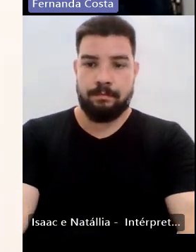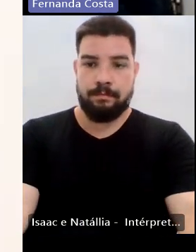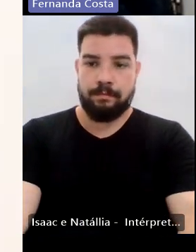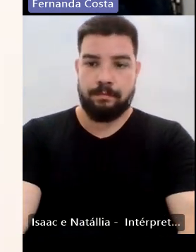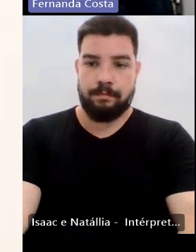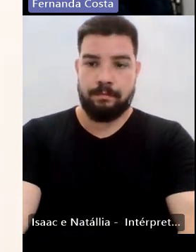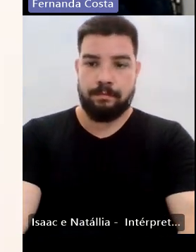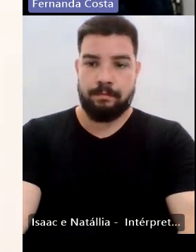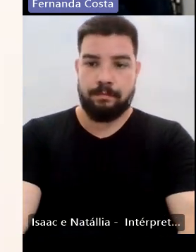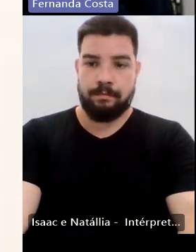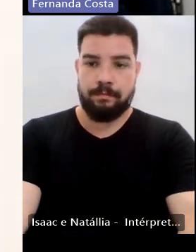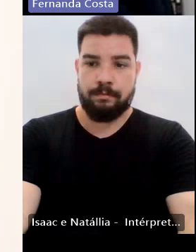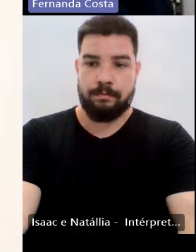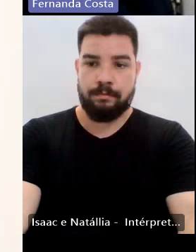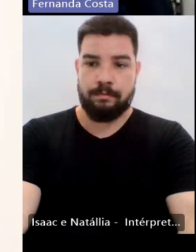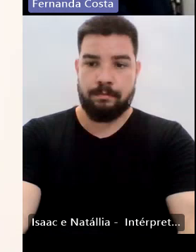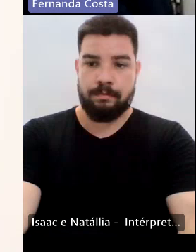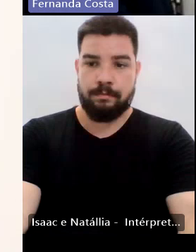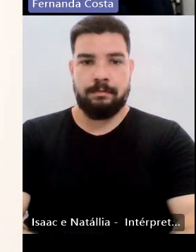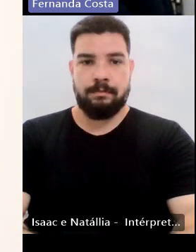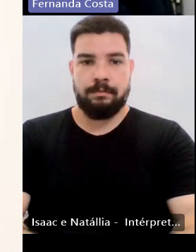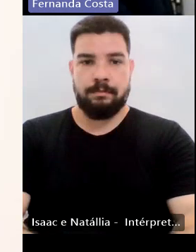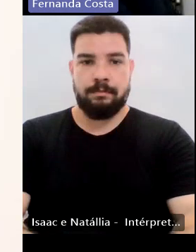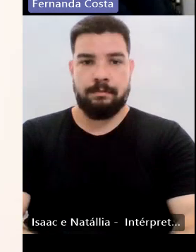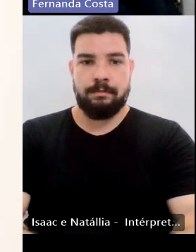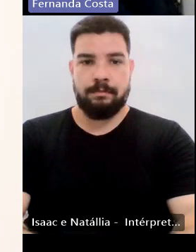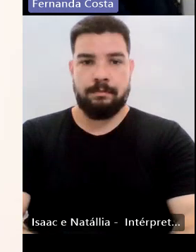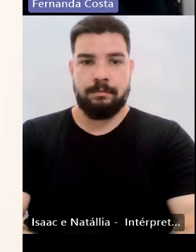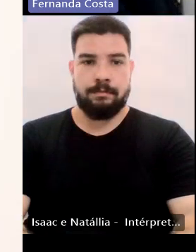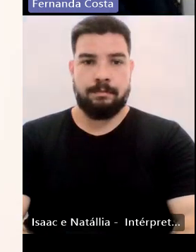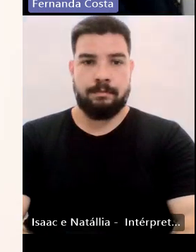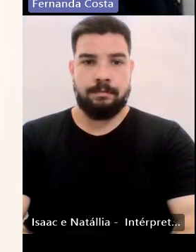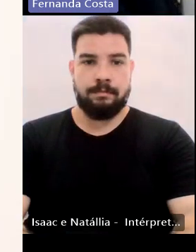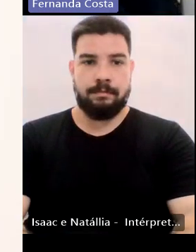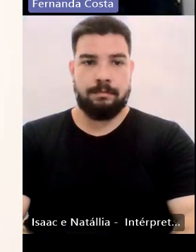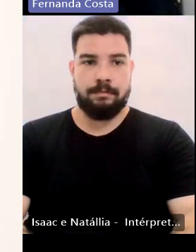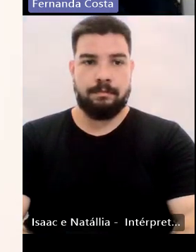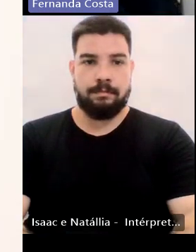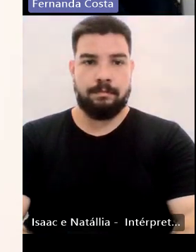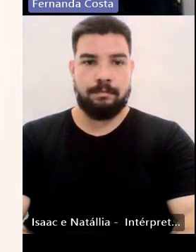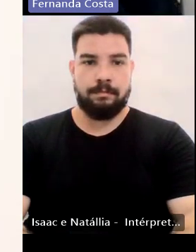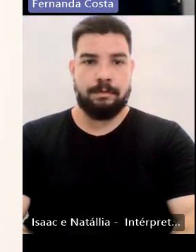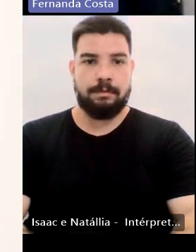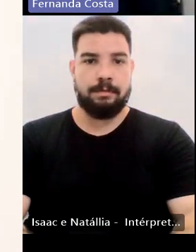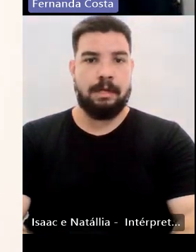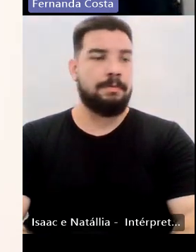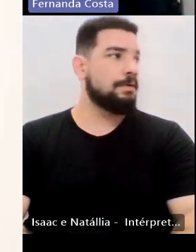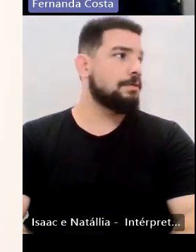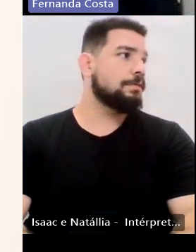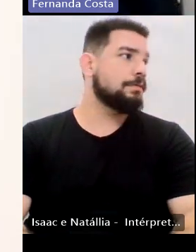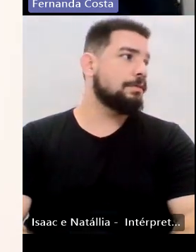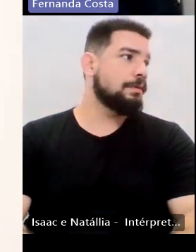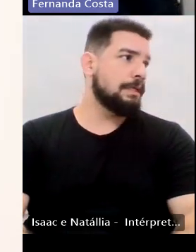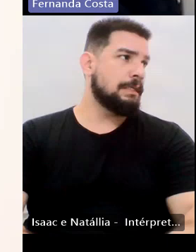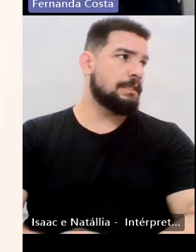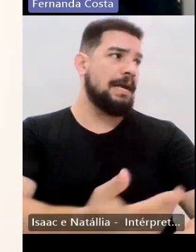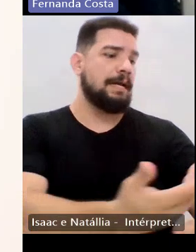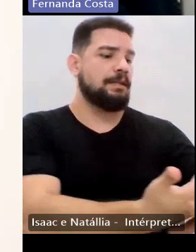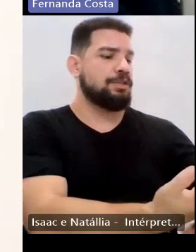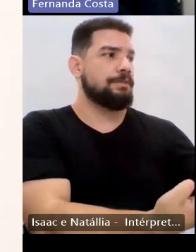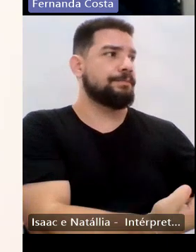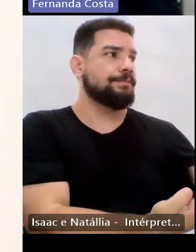células ciliadas na cóclea. Por toda a extensão da cóclea, as células ciliadas estão dispostas como as teclas de um piano.